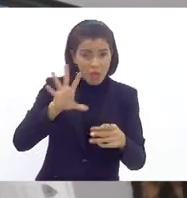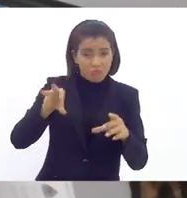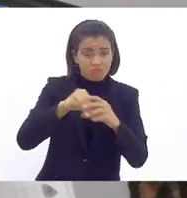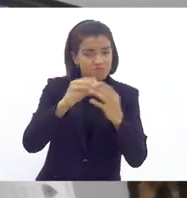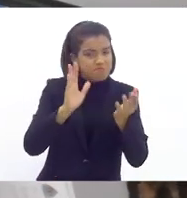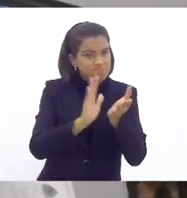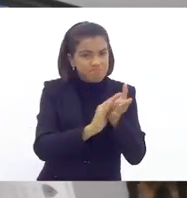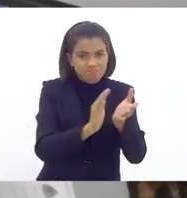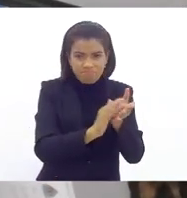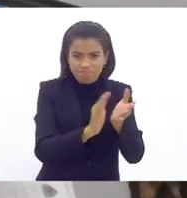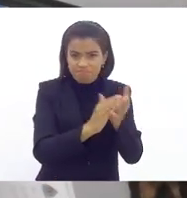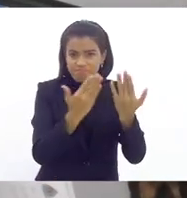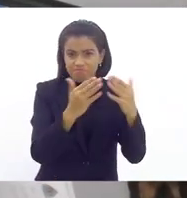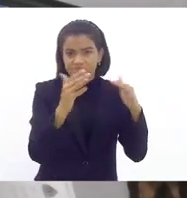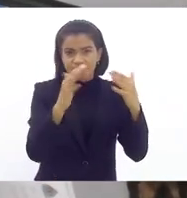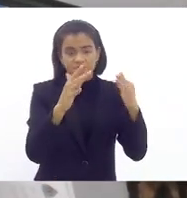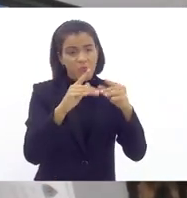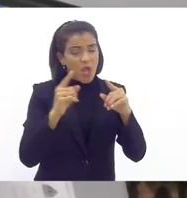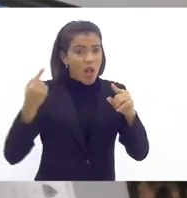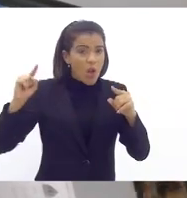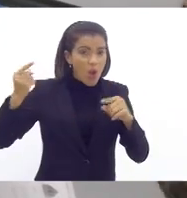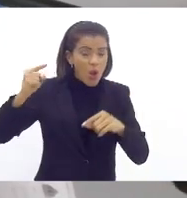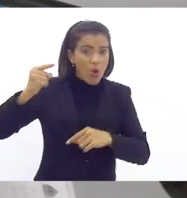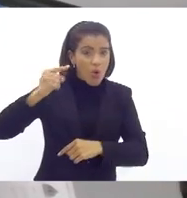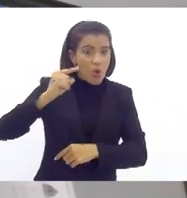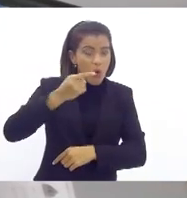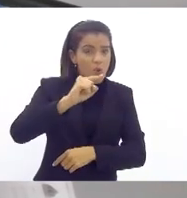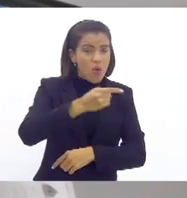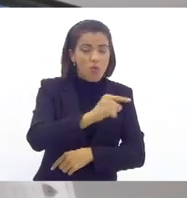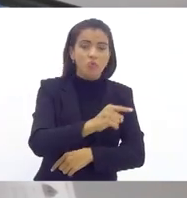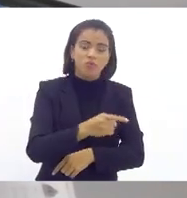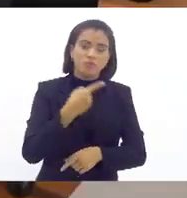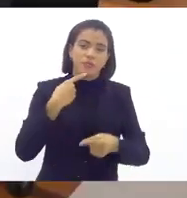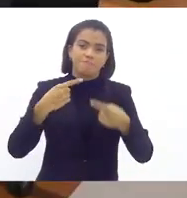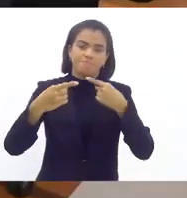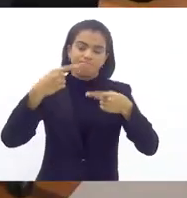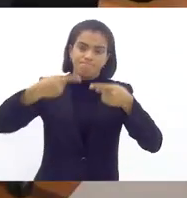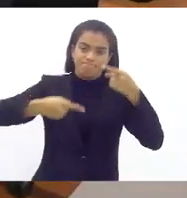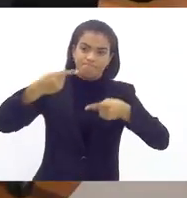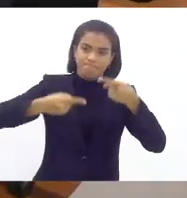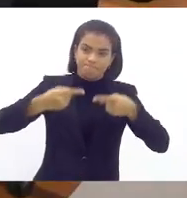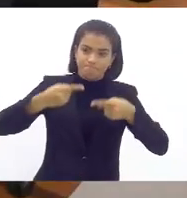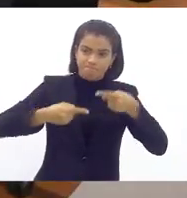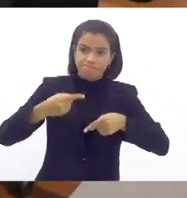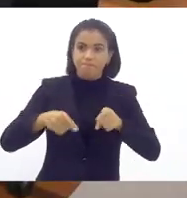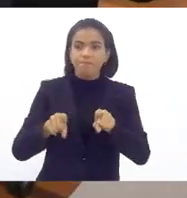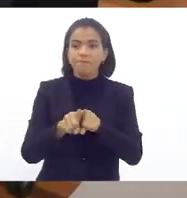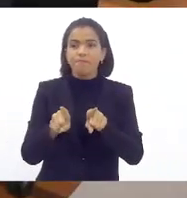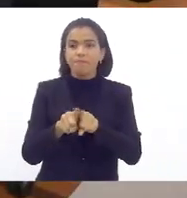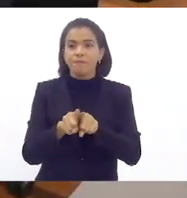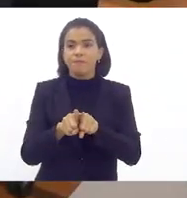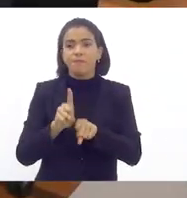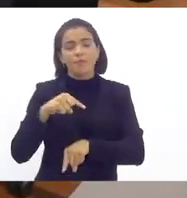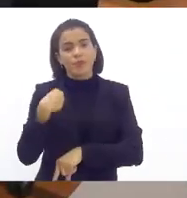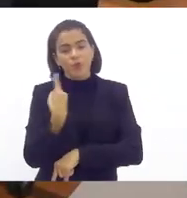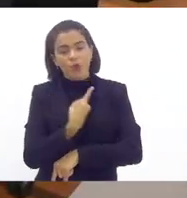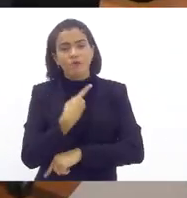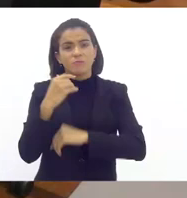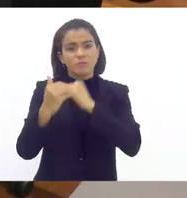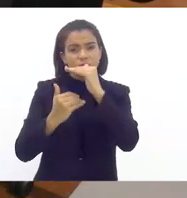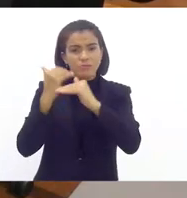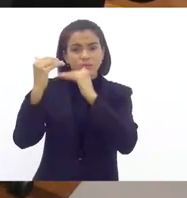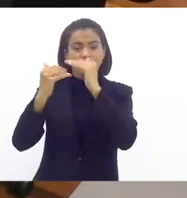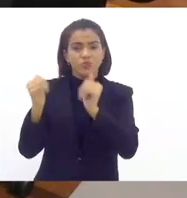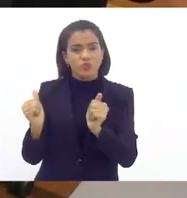saudação, uma salda de palmas porque vieram de longe para fazer o debate, fazer a discussão. Nós vamos estar construindo